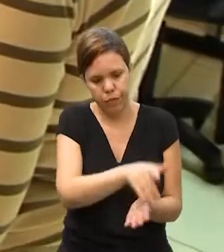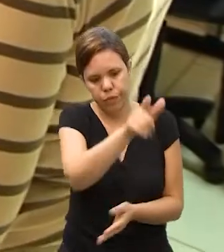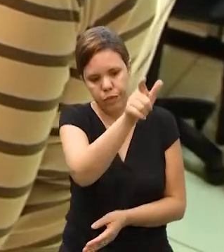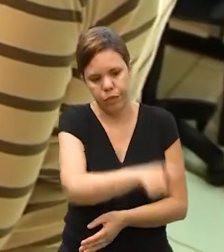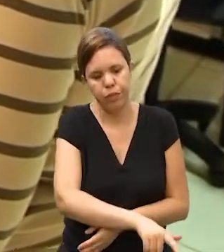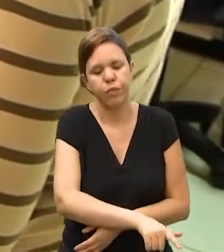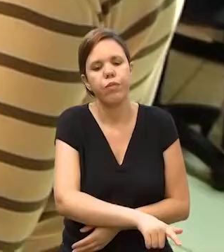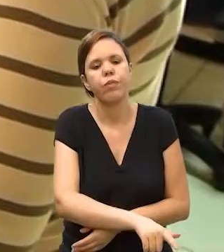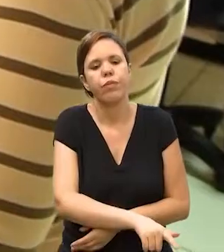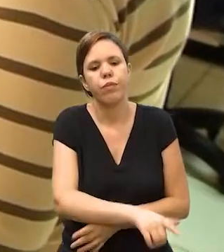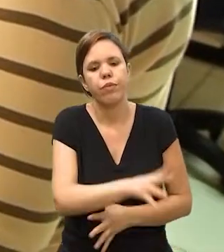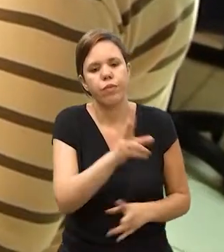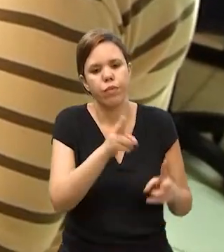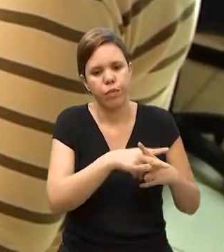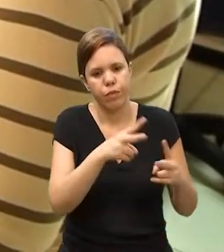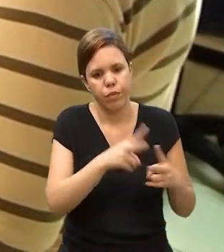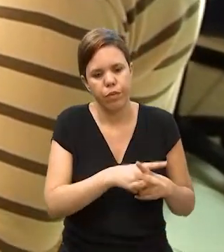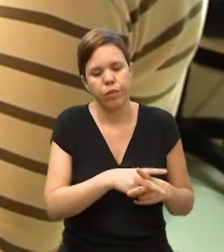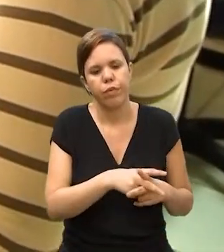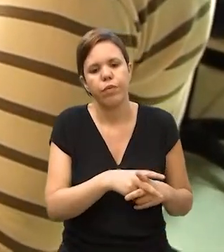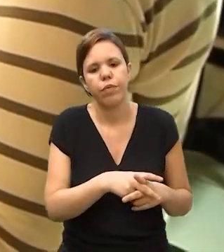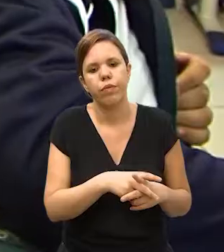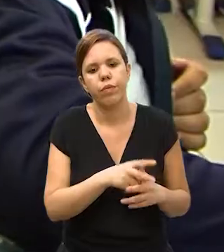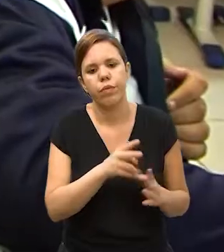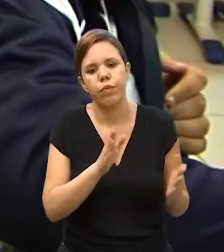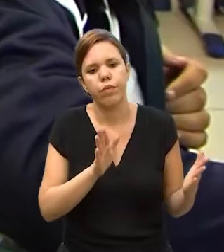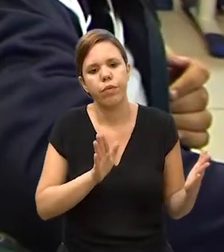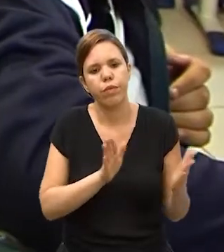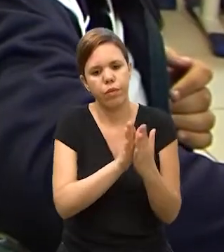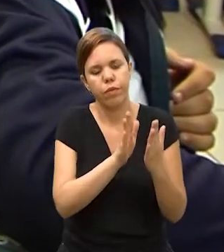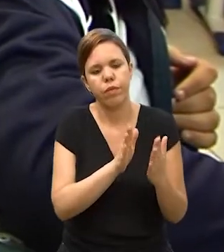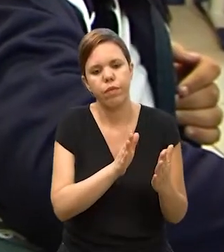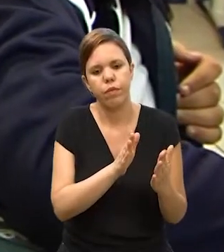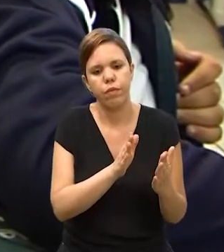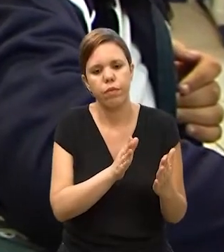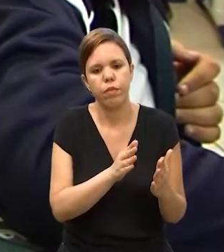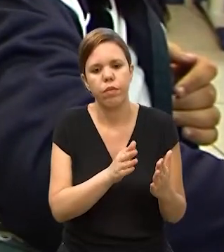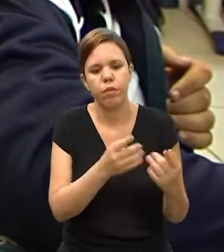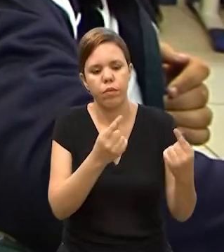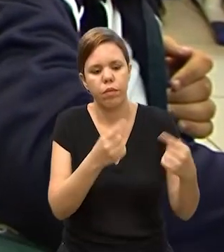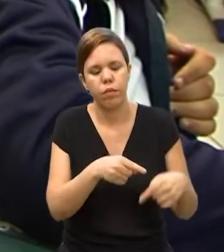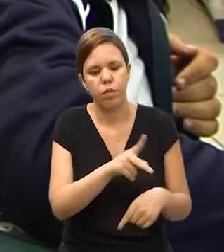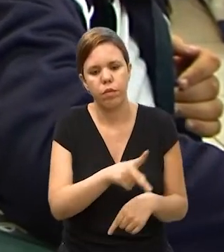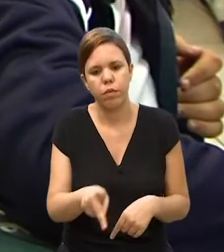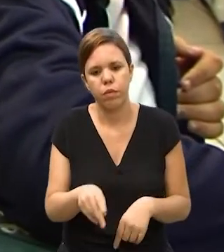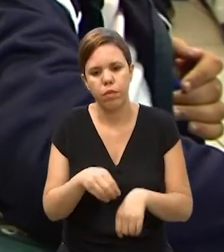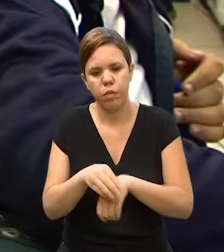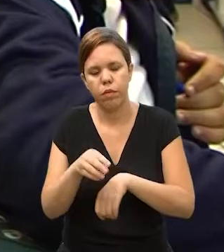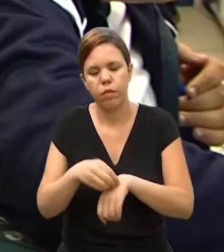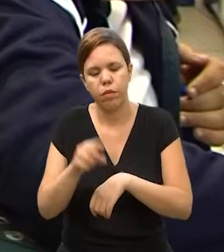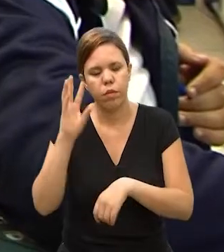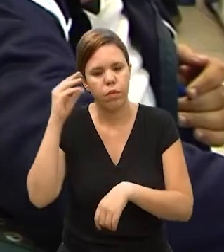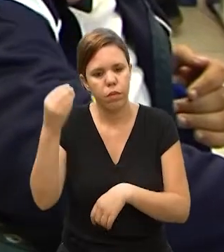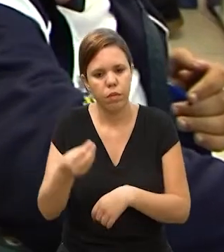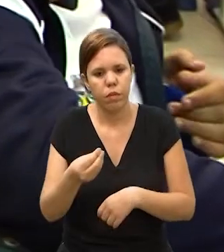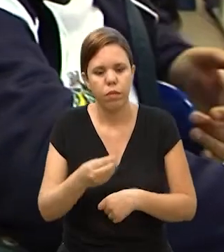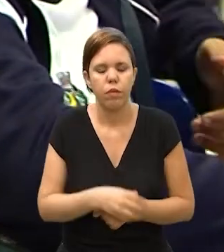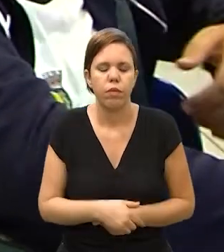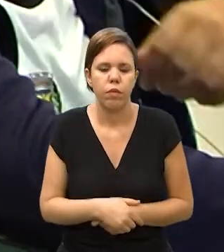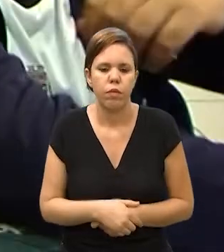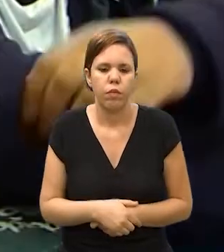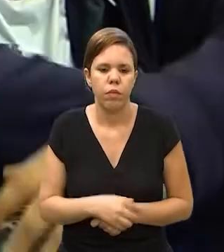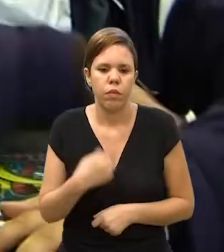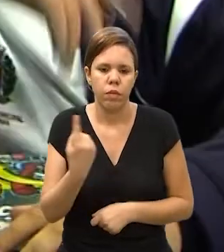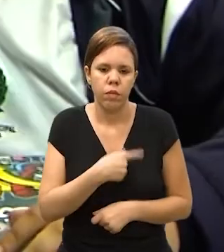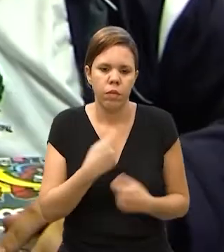aquele agressor que bate de frente contra um docente, né? Que está lá lecionando, passando o seu conhecimento, né? A gente tem